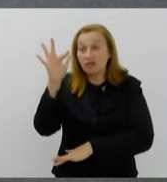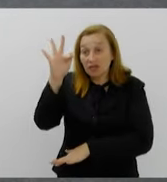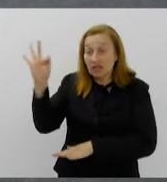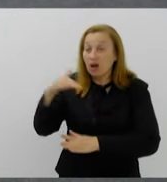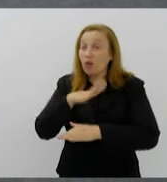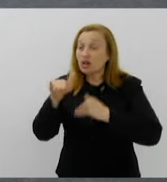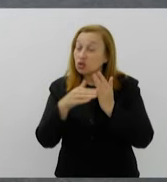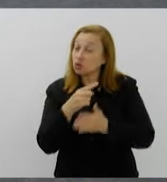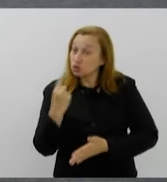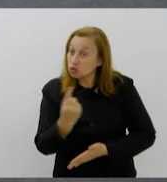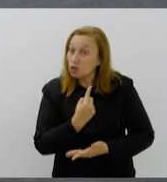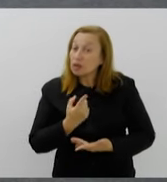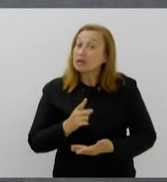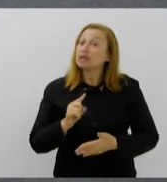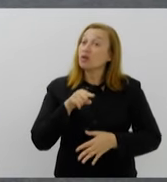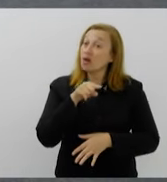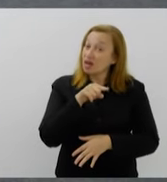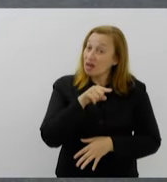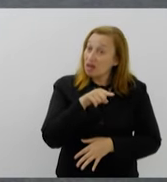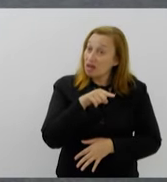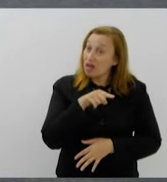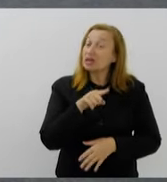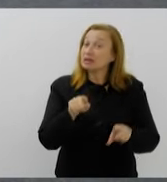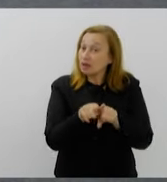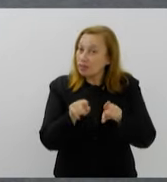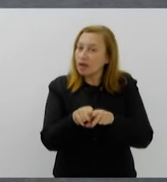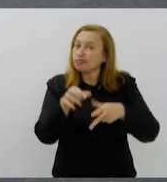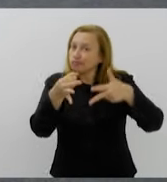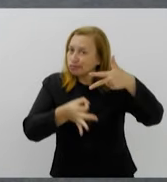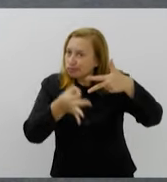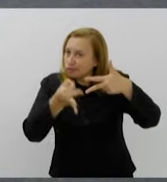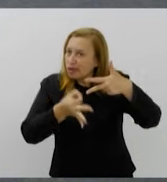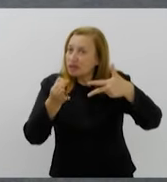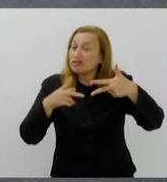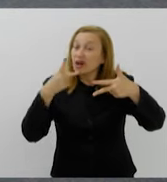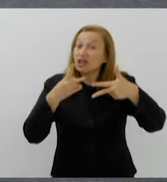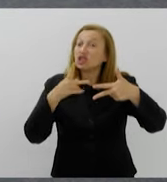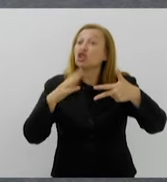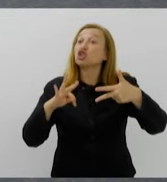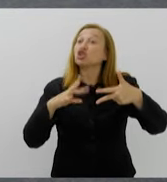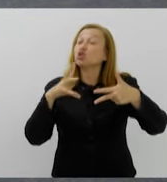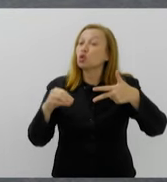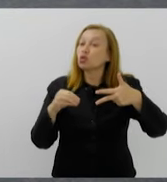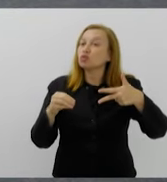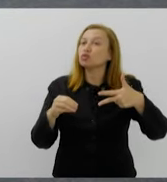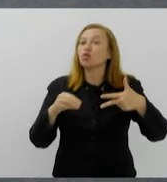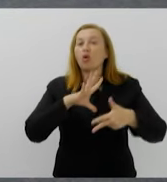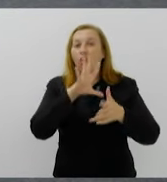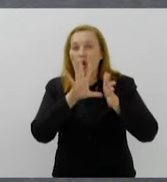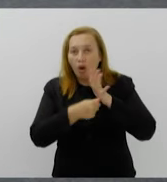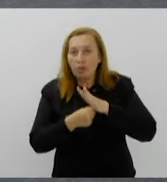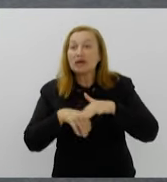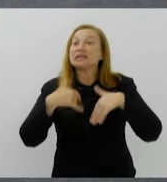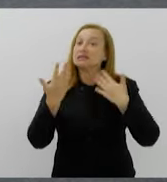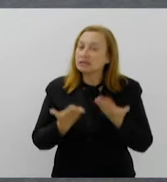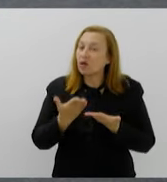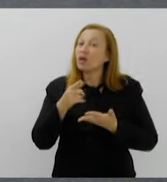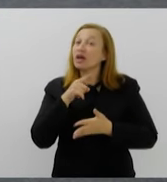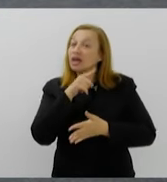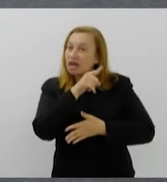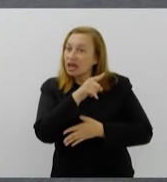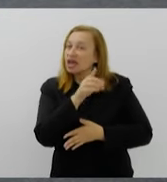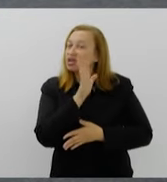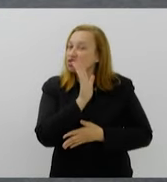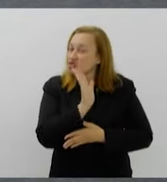todos nós essa casa e o judiciário falando que todos os juízes roubam então ele já tem